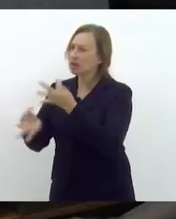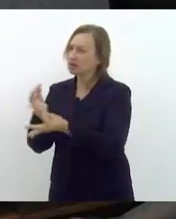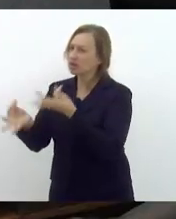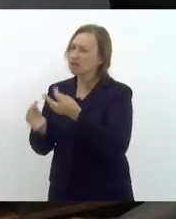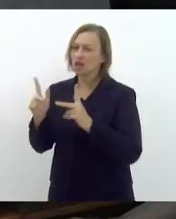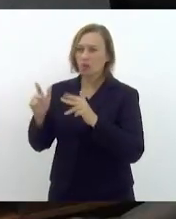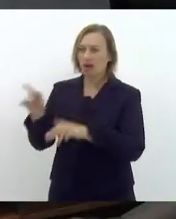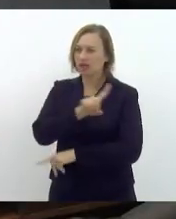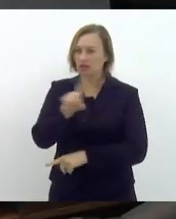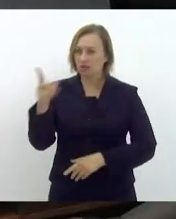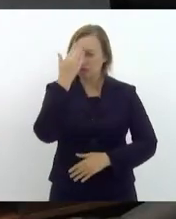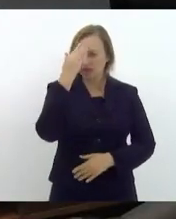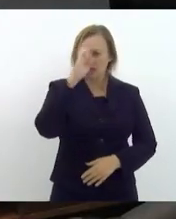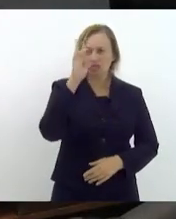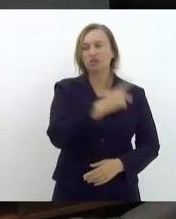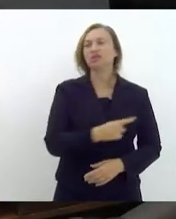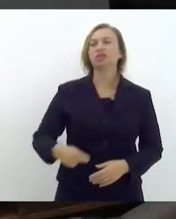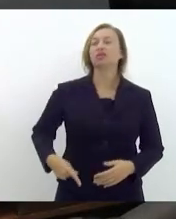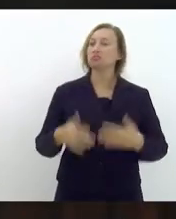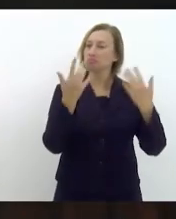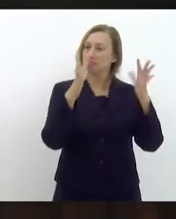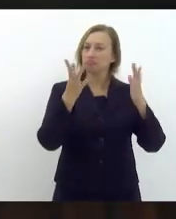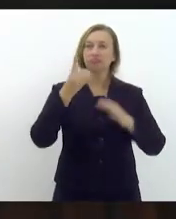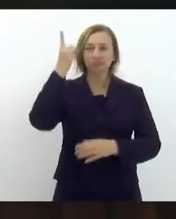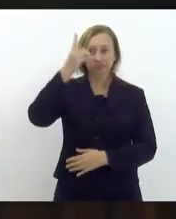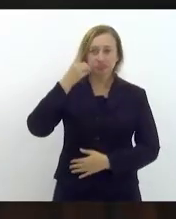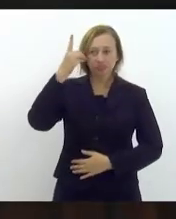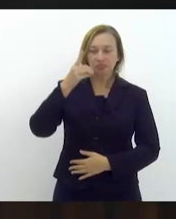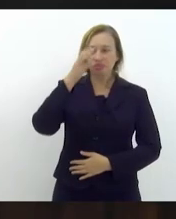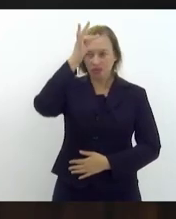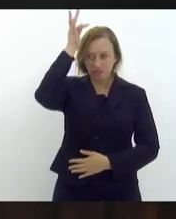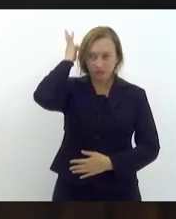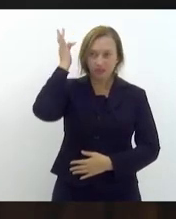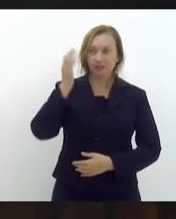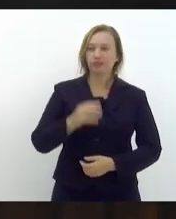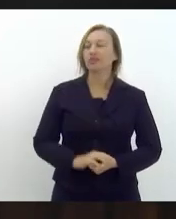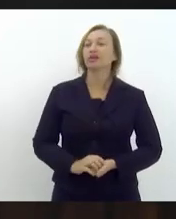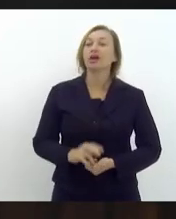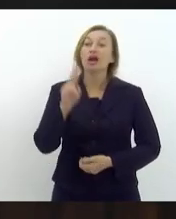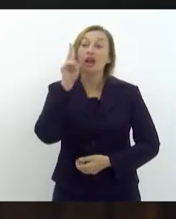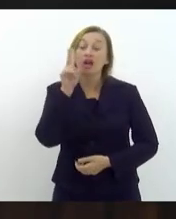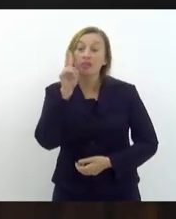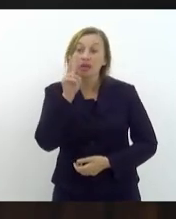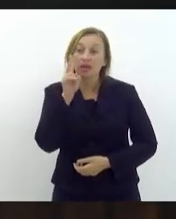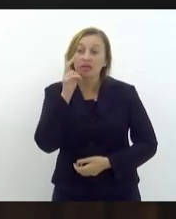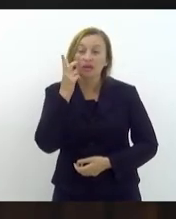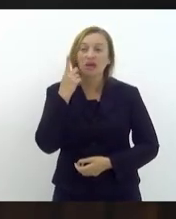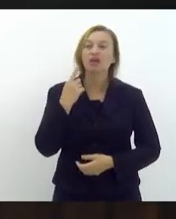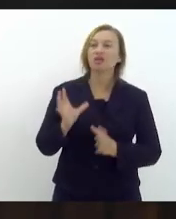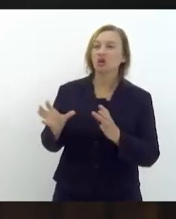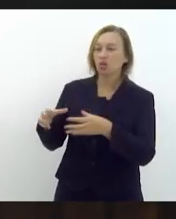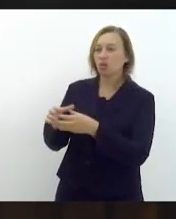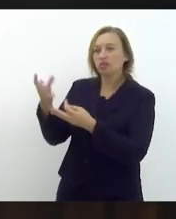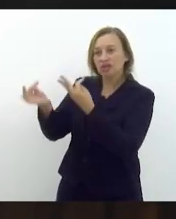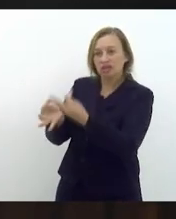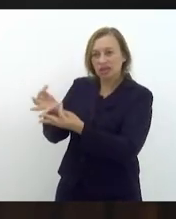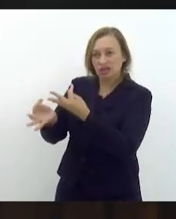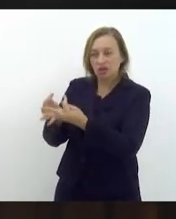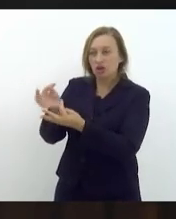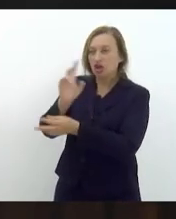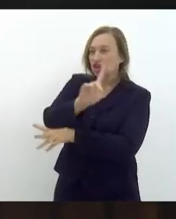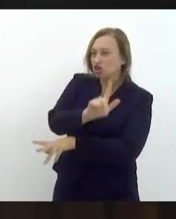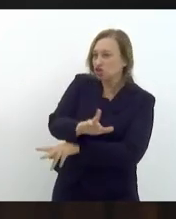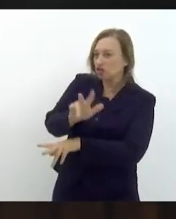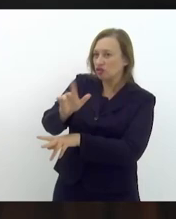presidente Parabéns deputado Fred Pacheco Lembrando que inclusive nas comunidades terapêuticas diferentes